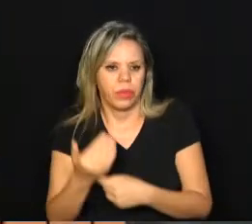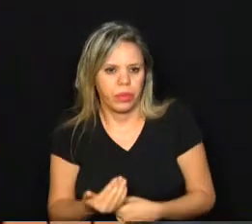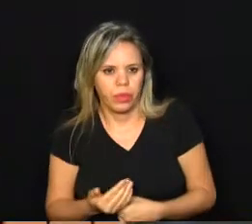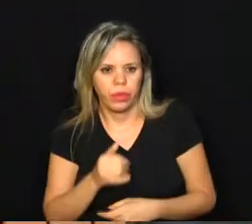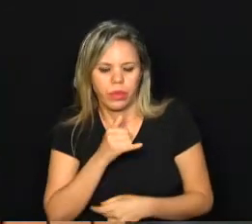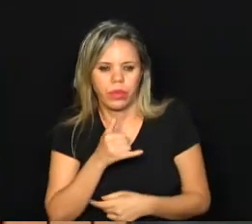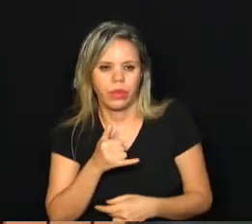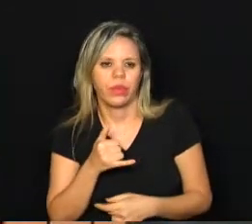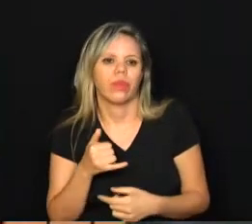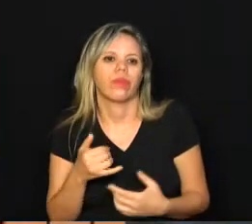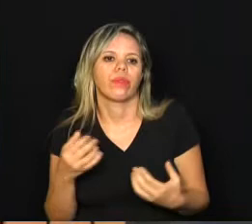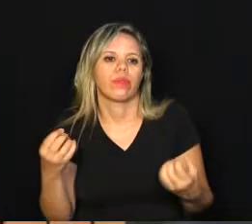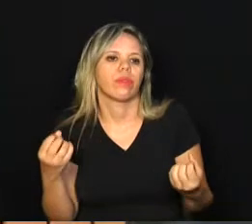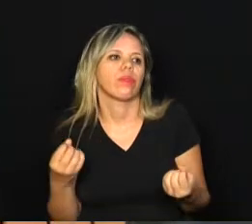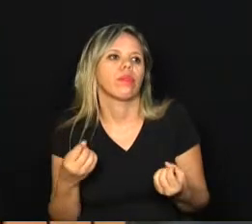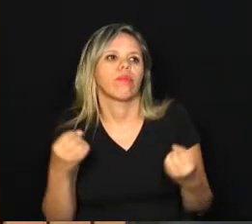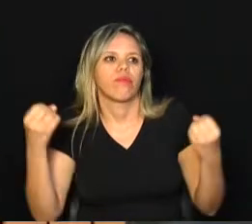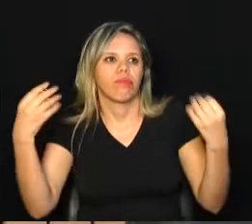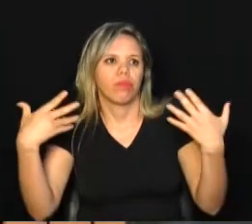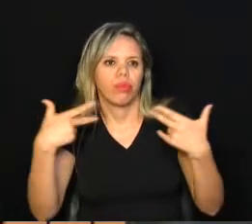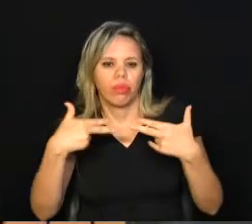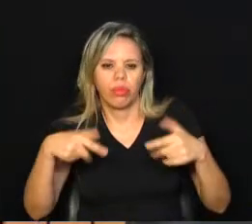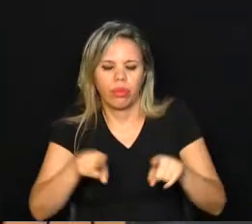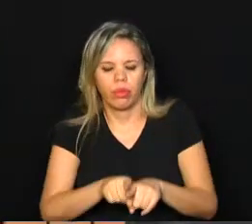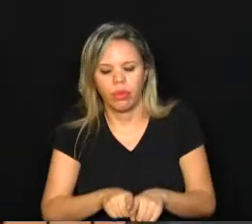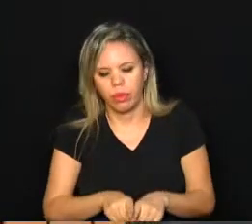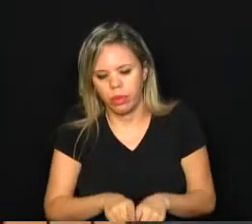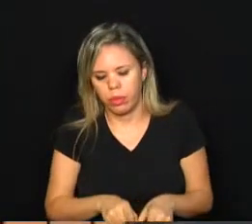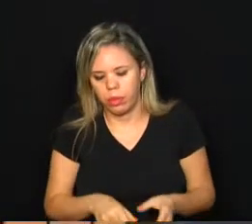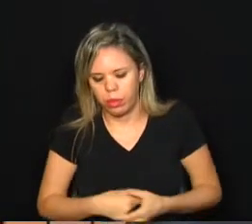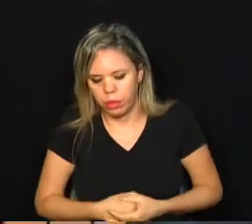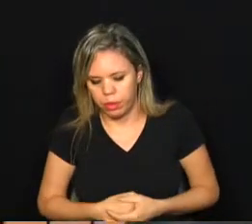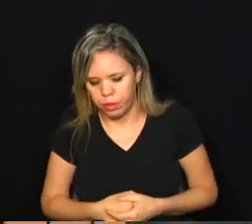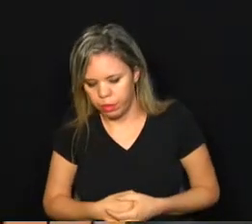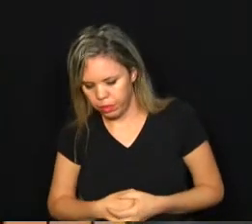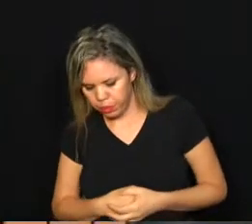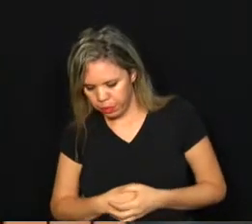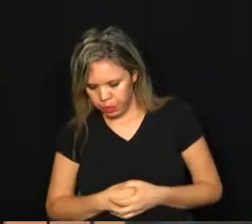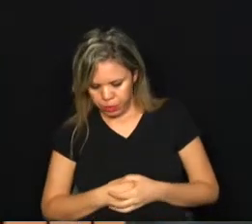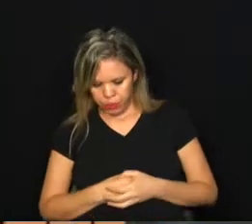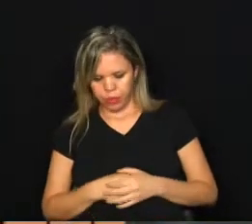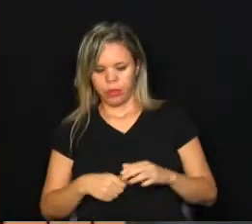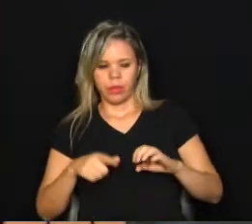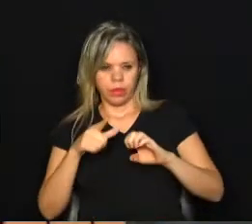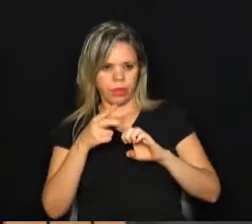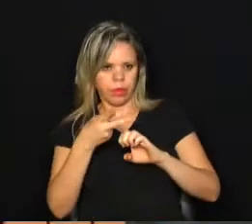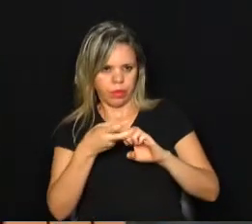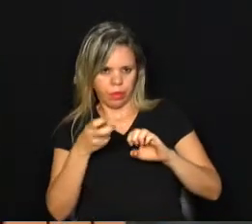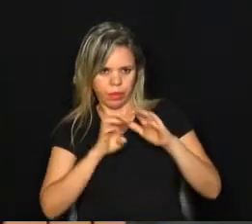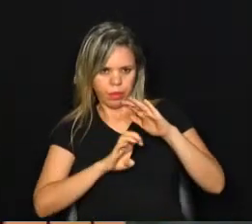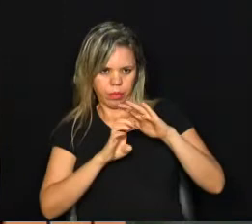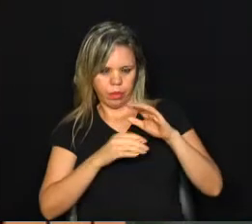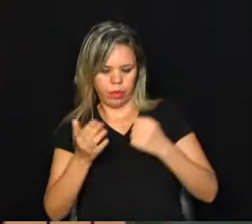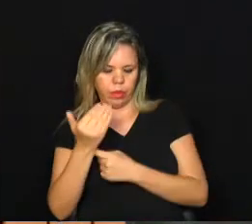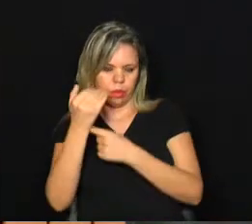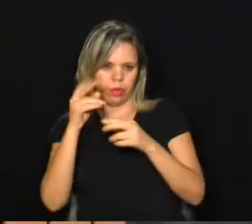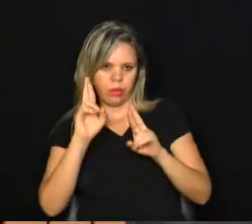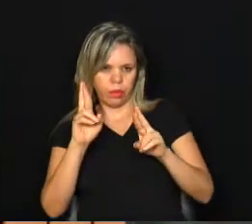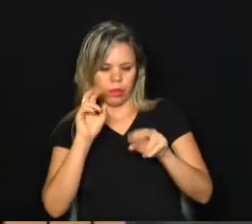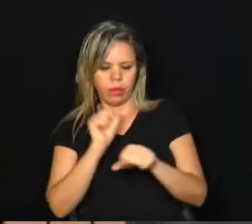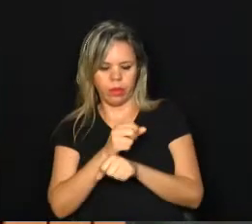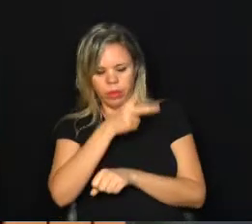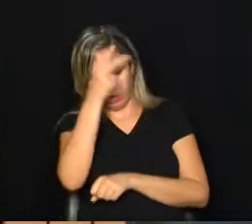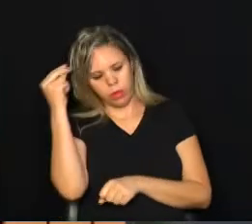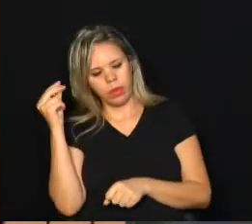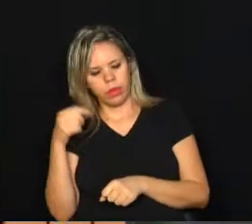energia fotovoltaica, ou aquelas que têm as startups, enfim. O que elas esperam do poder